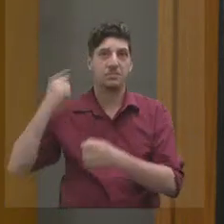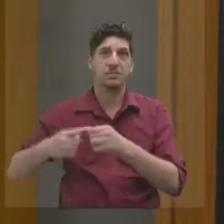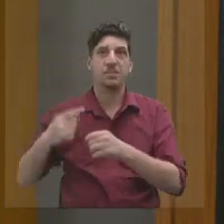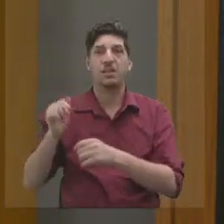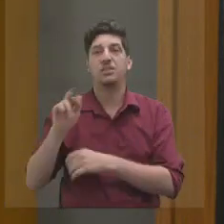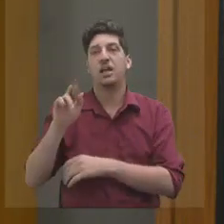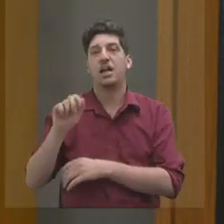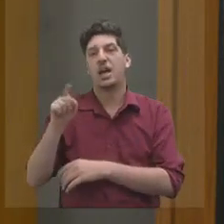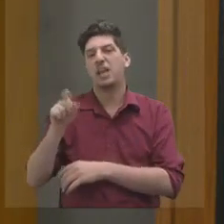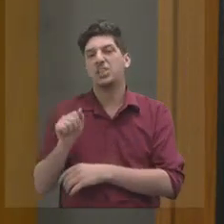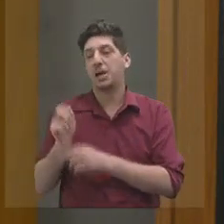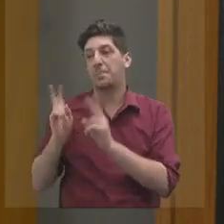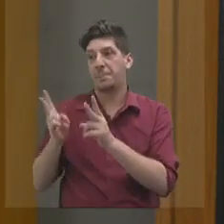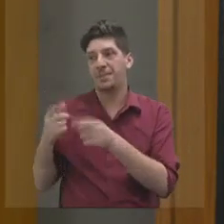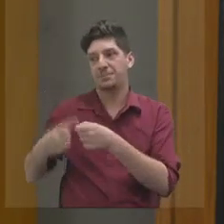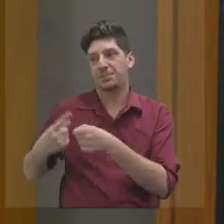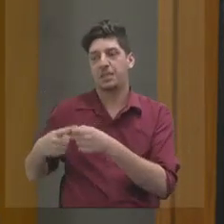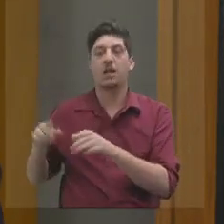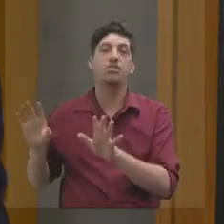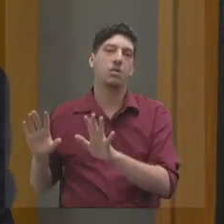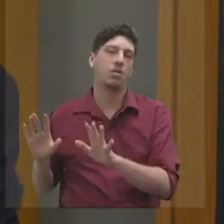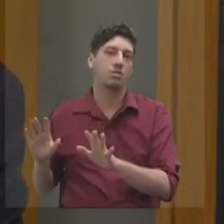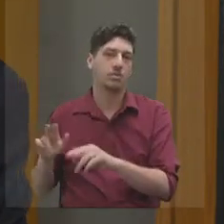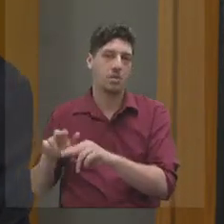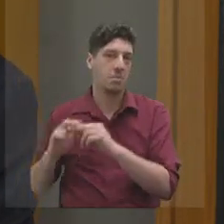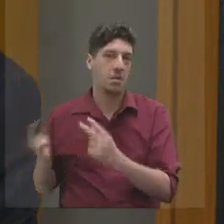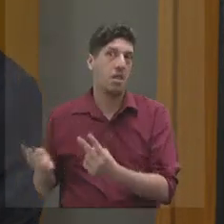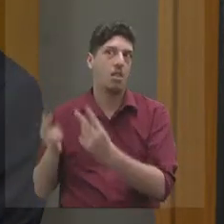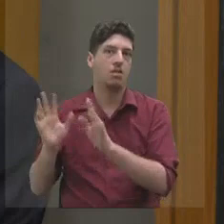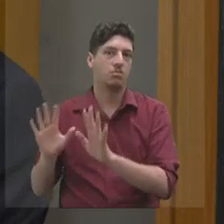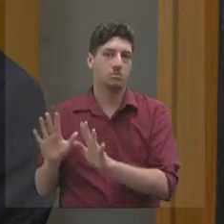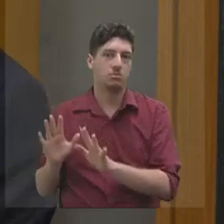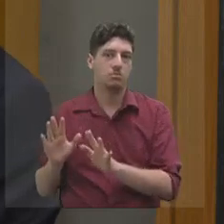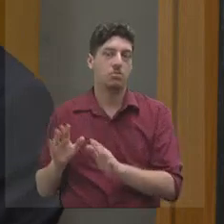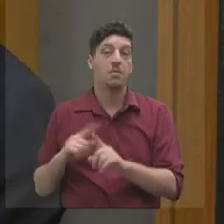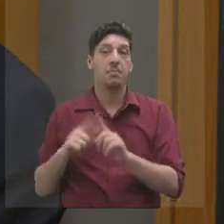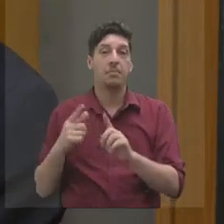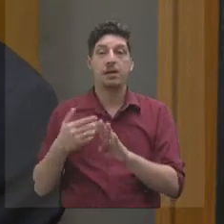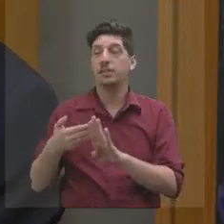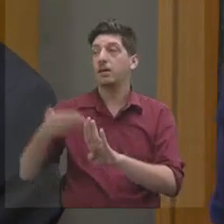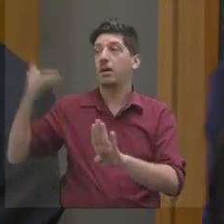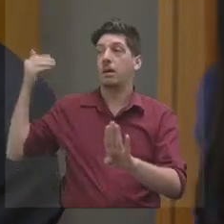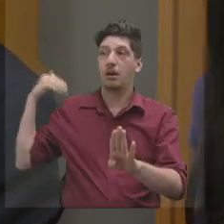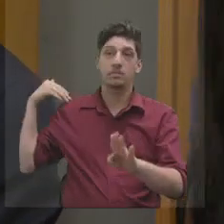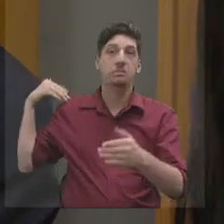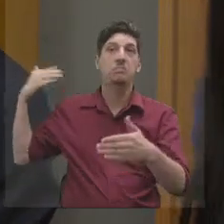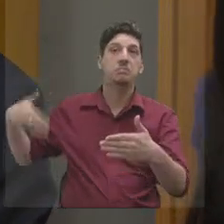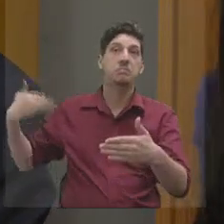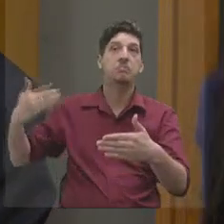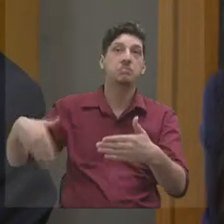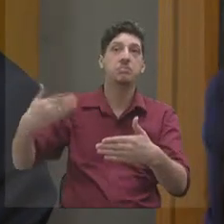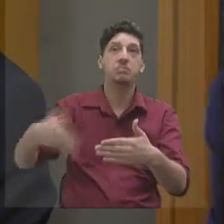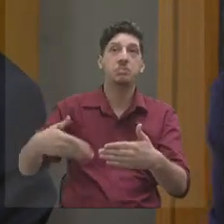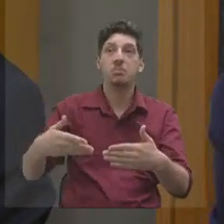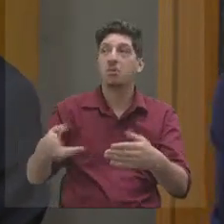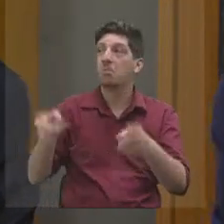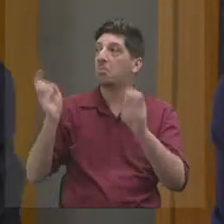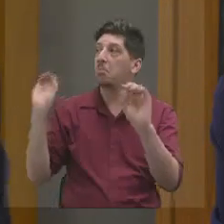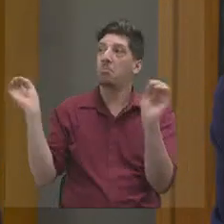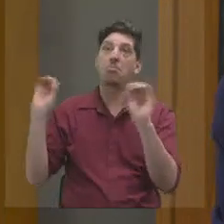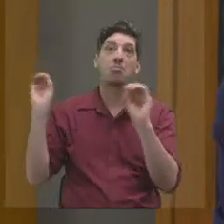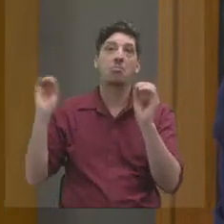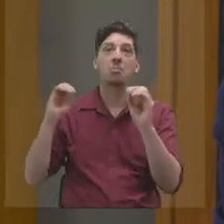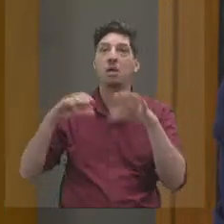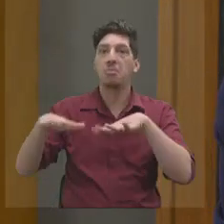conterrâneo eu não vi nesses mandatos todos uma movimentação tão grande uma